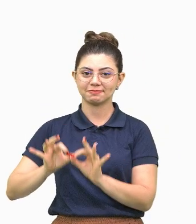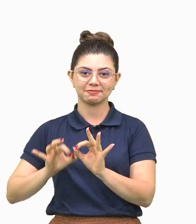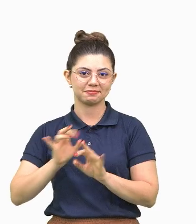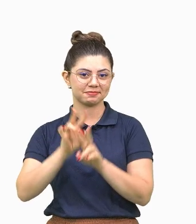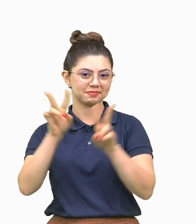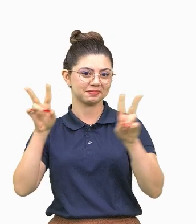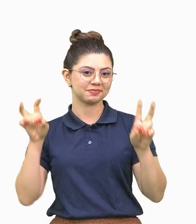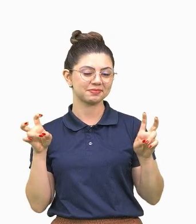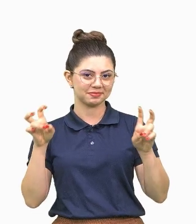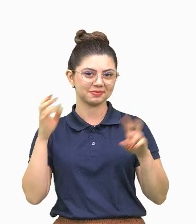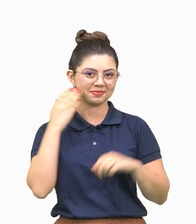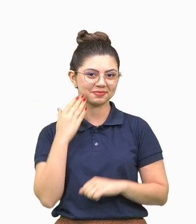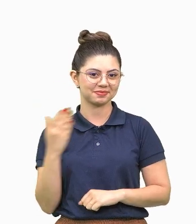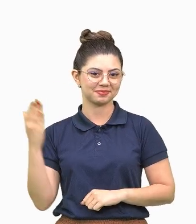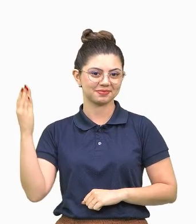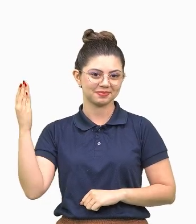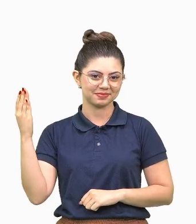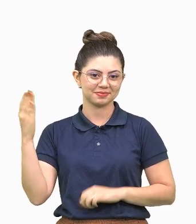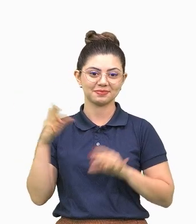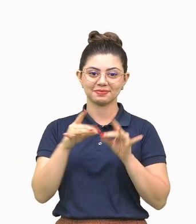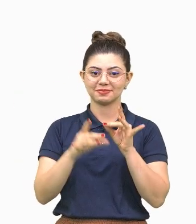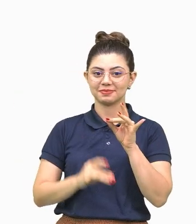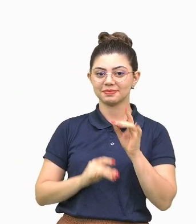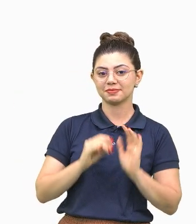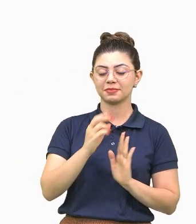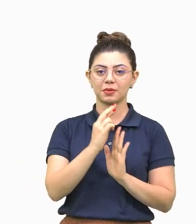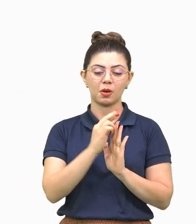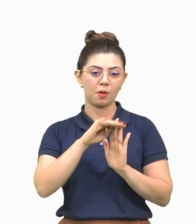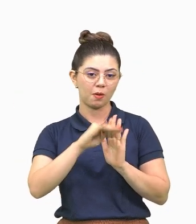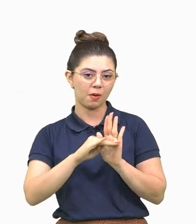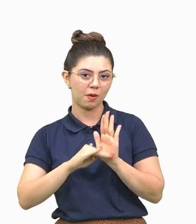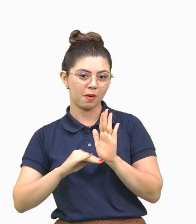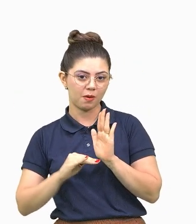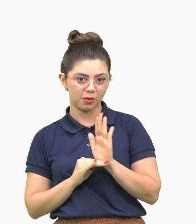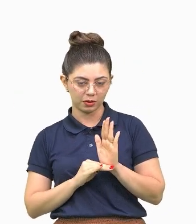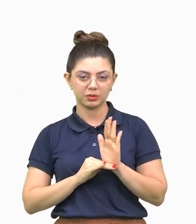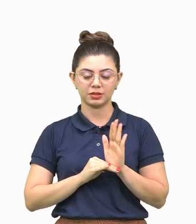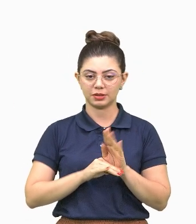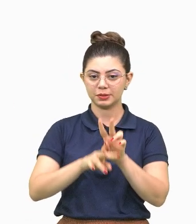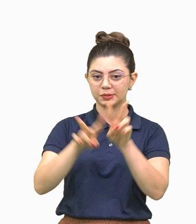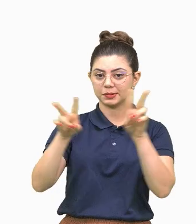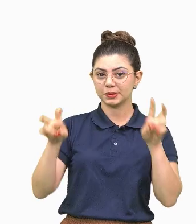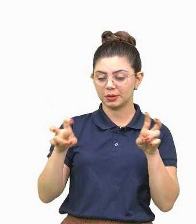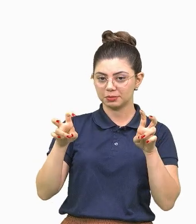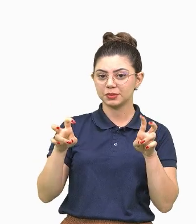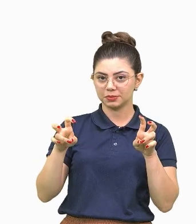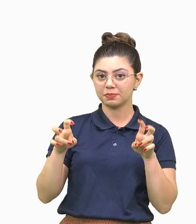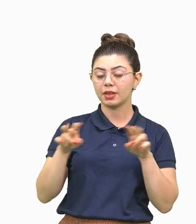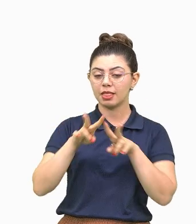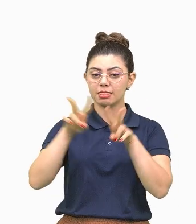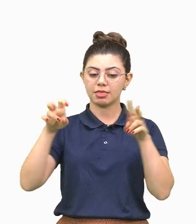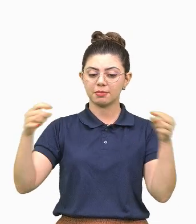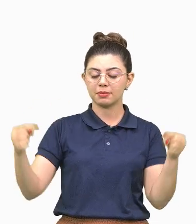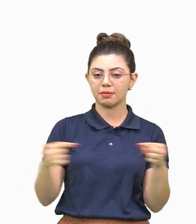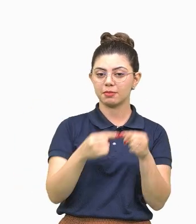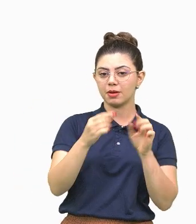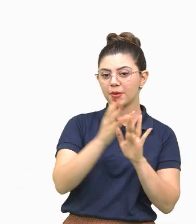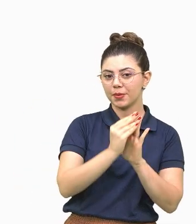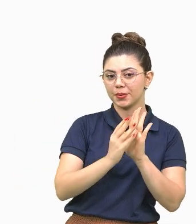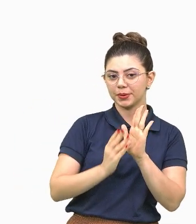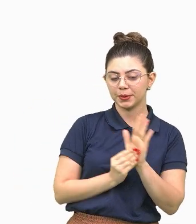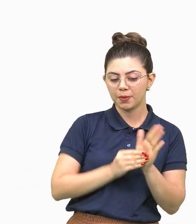textualização, progressão temática, detalhamento, roteiro com tópicos, tema e